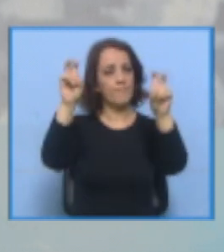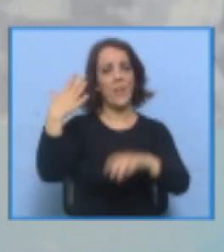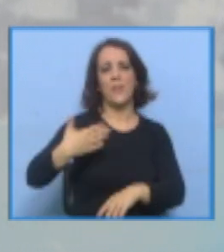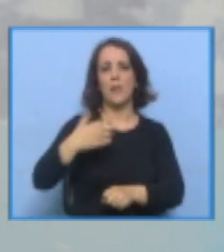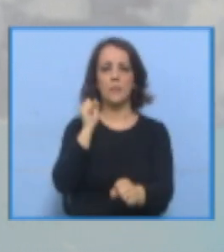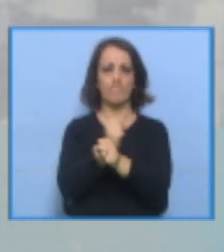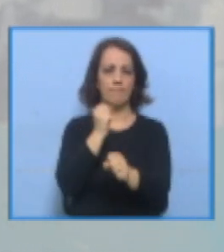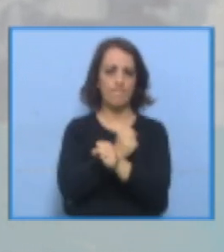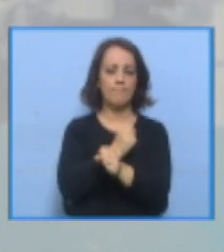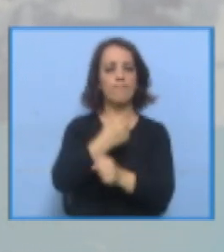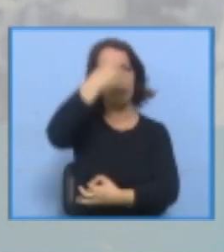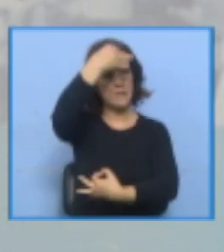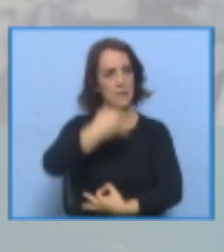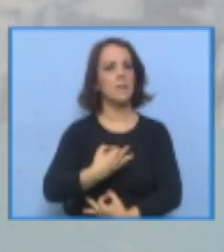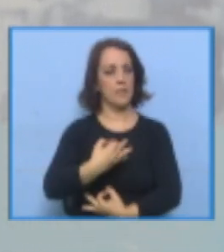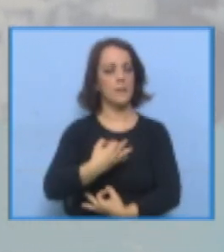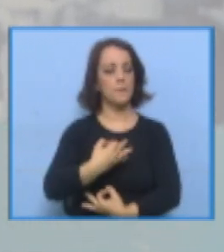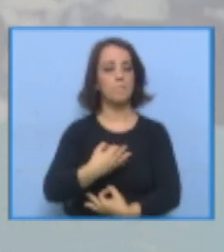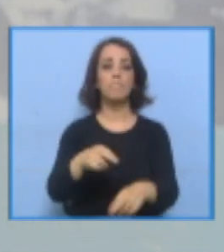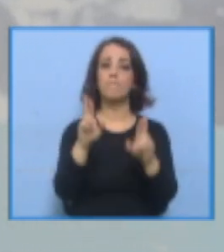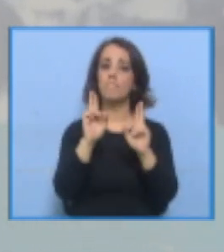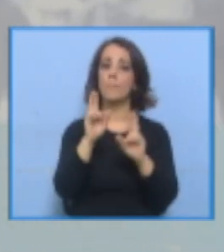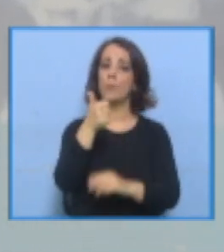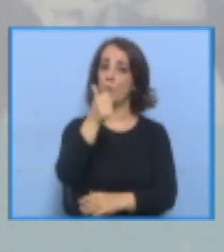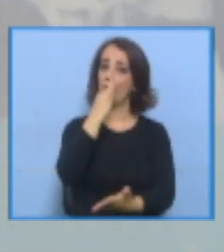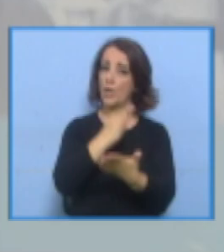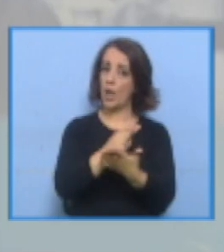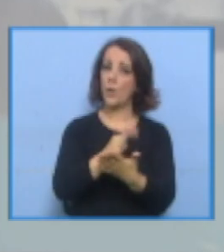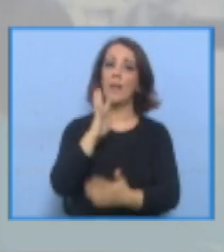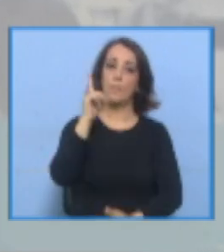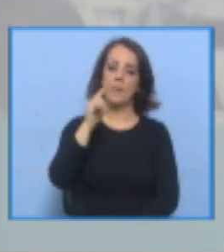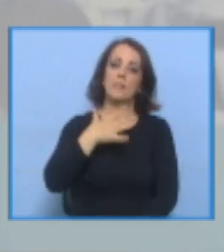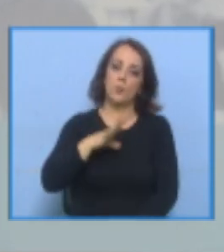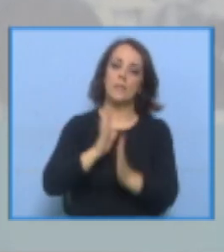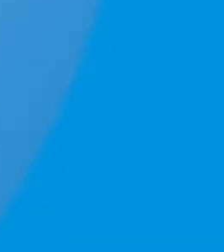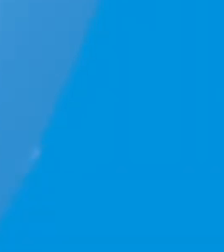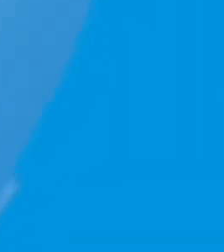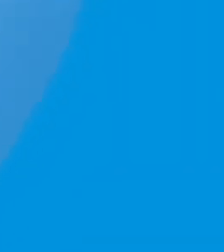dos trabalhadores e da sua dignidade. Votos de um ótimo feriado. Até amanhã, se Deus quiser.